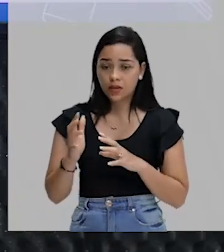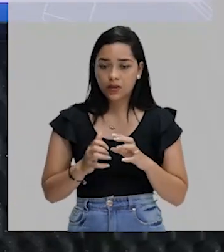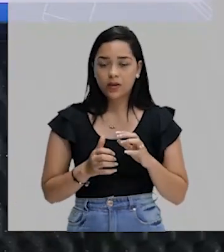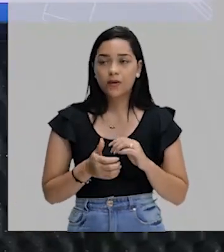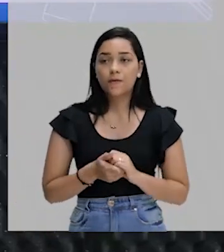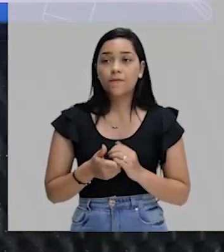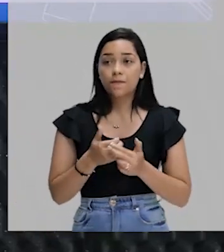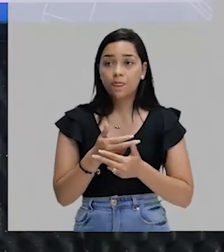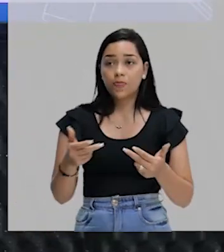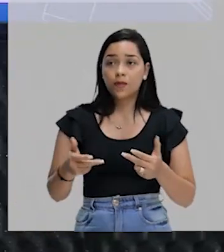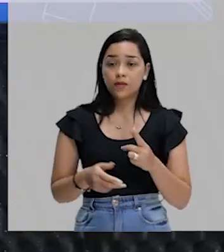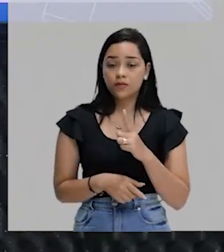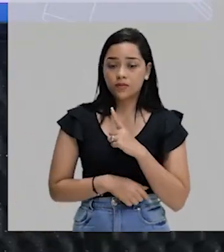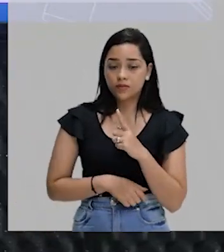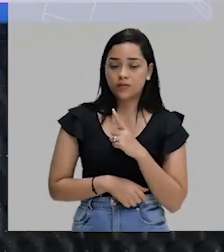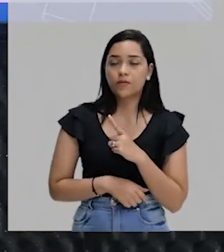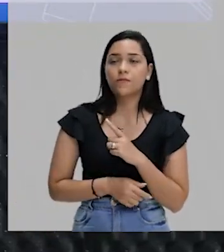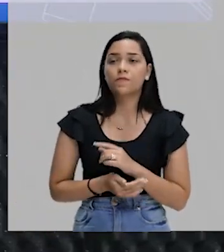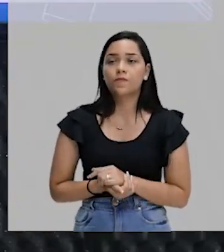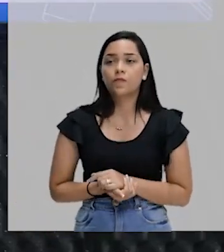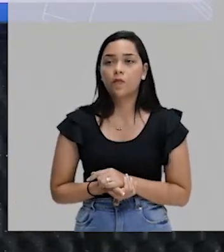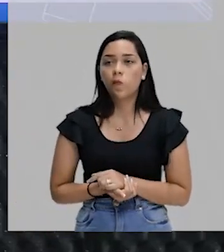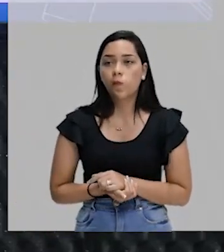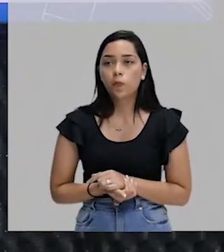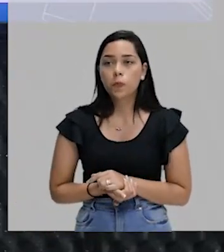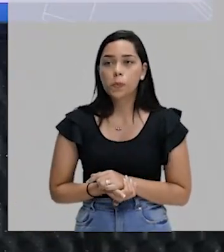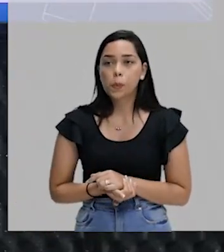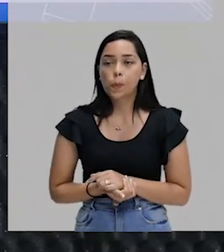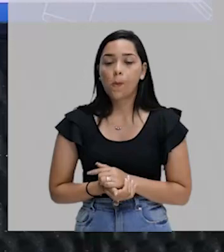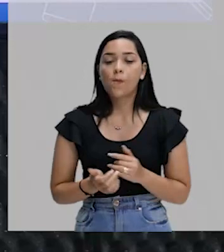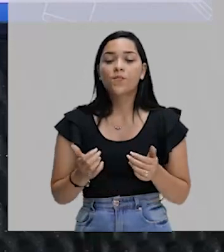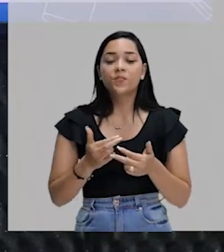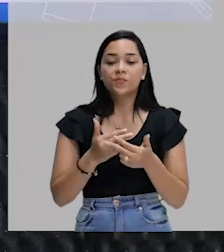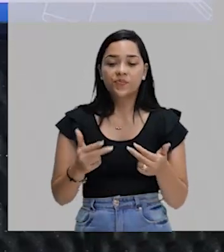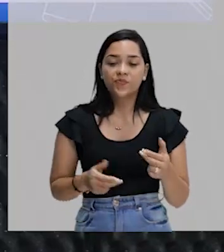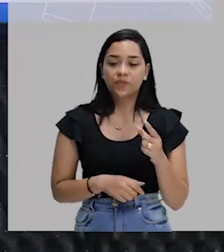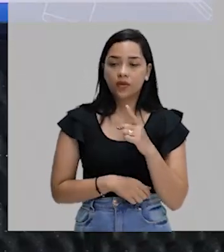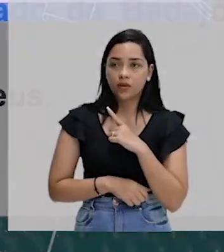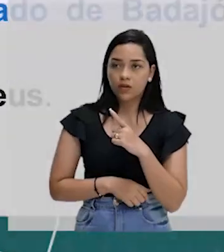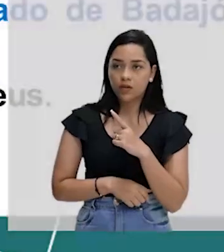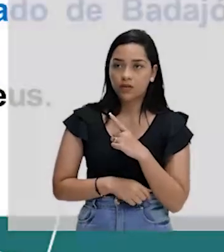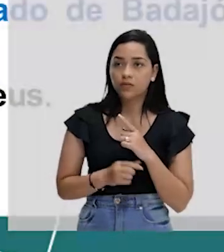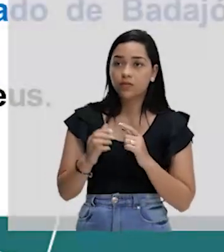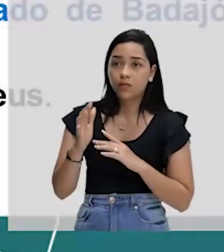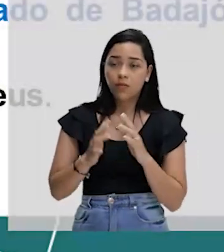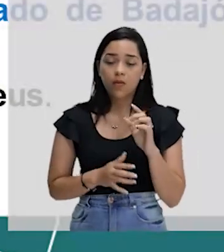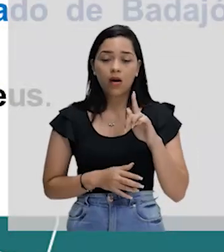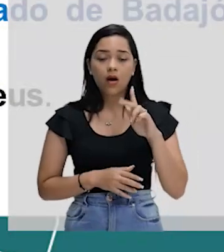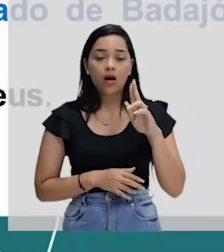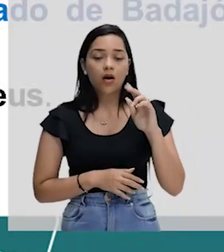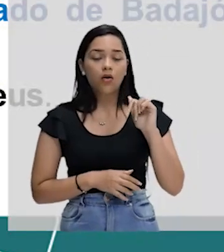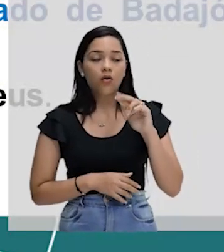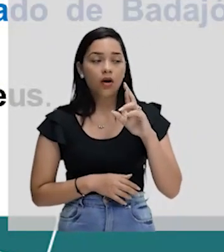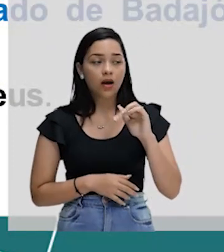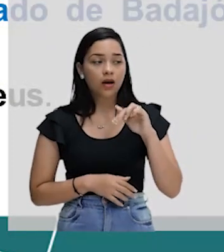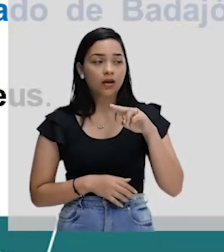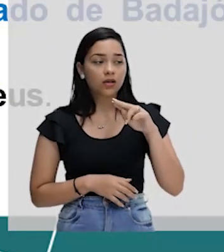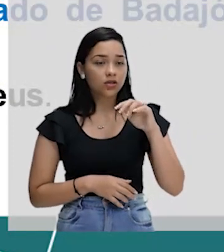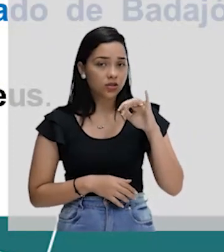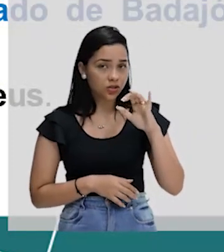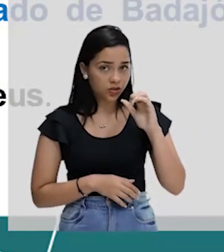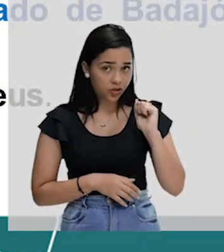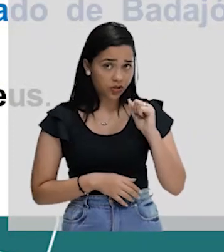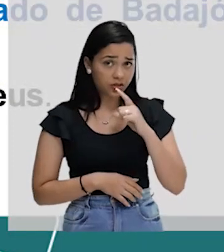os resultados desse conflito, os resultados dessa Guerra Guaranítica,